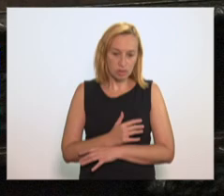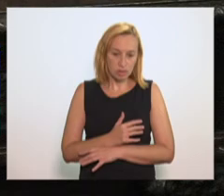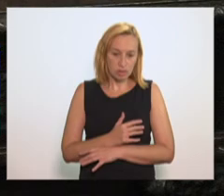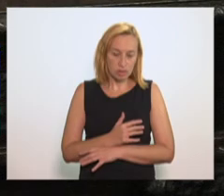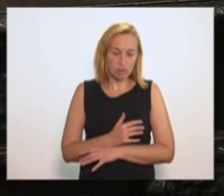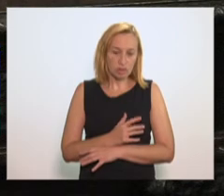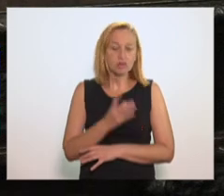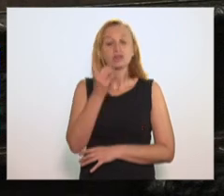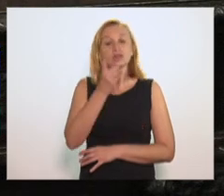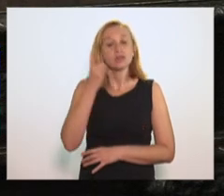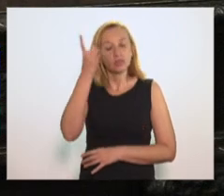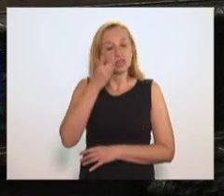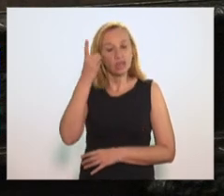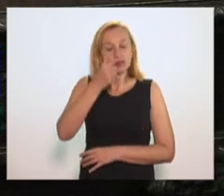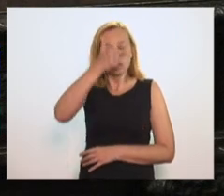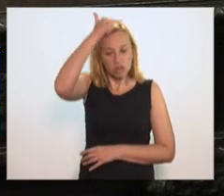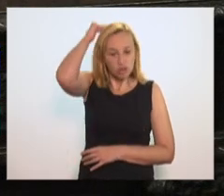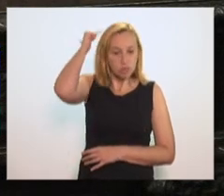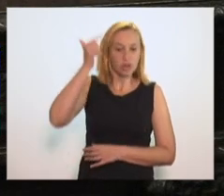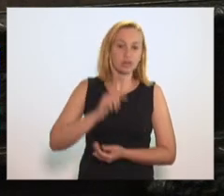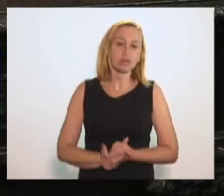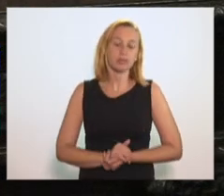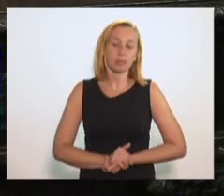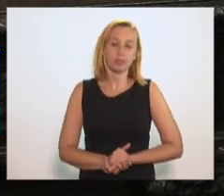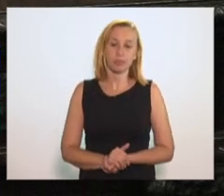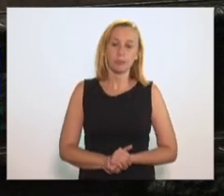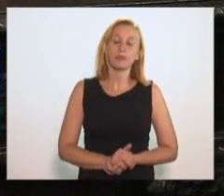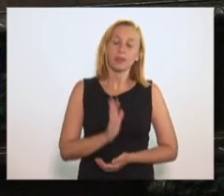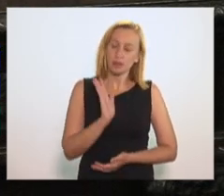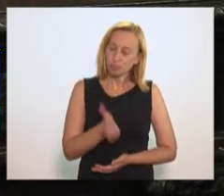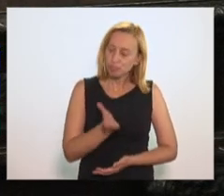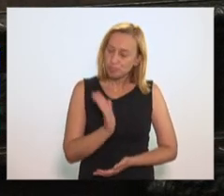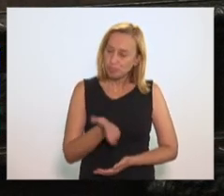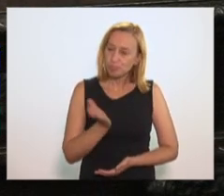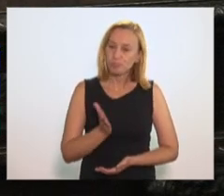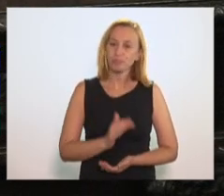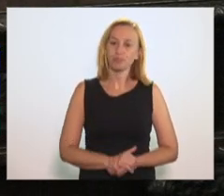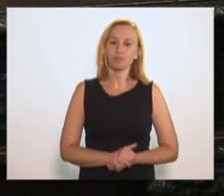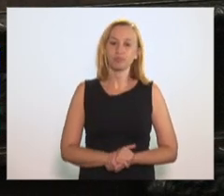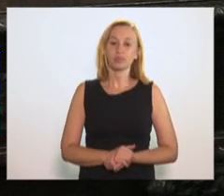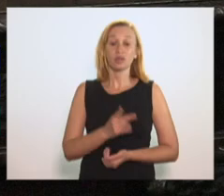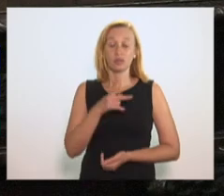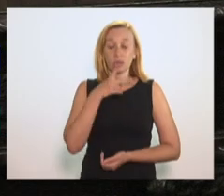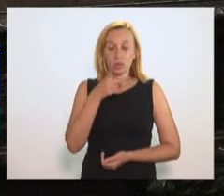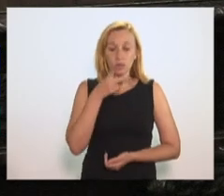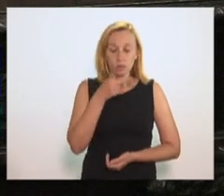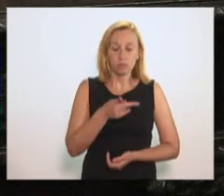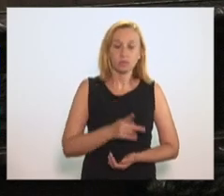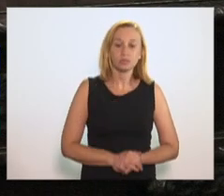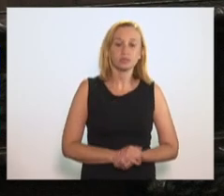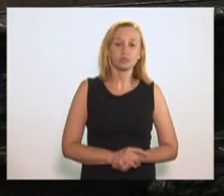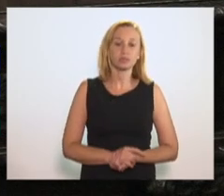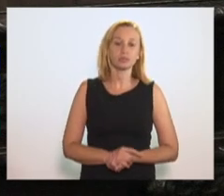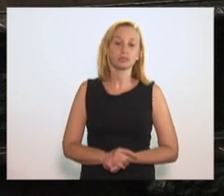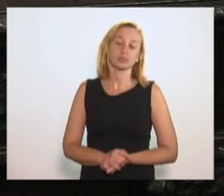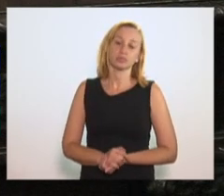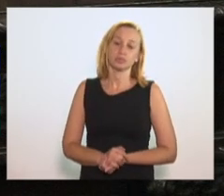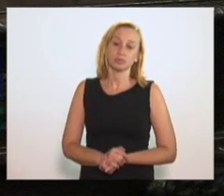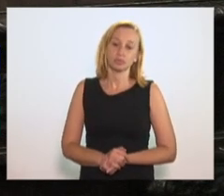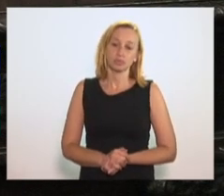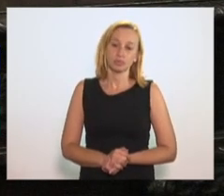deputado Luiz Paulo de saída já declinou o protagonismo